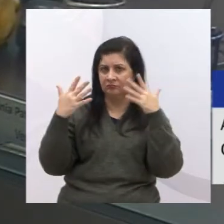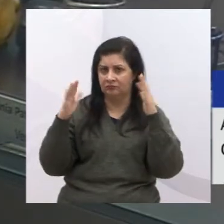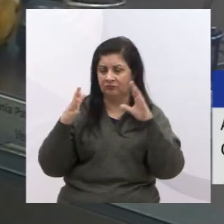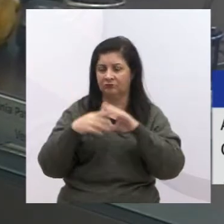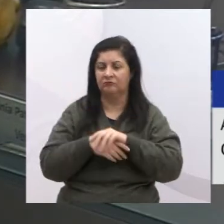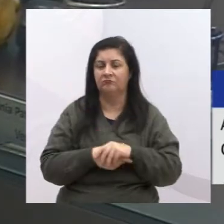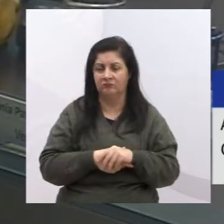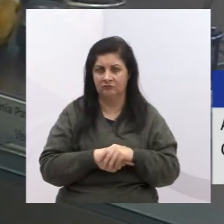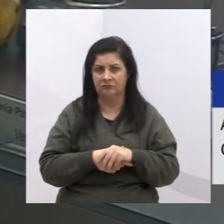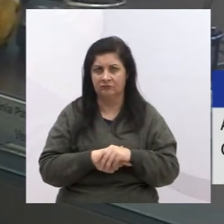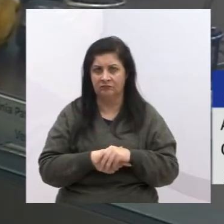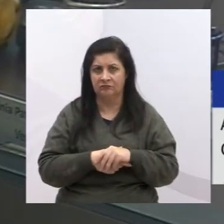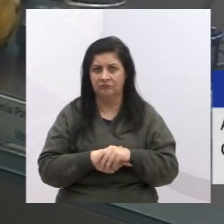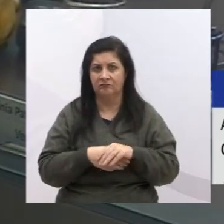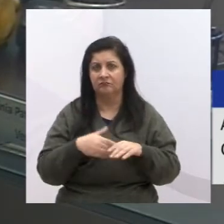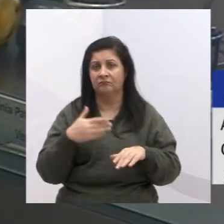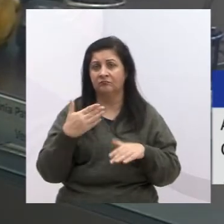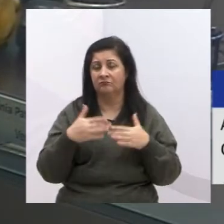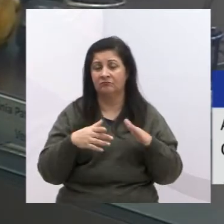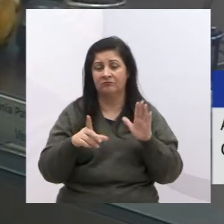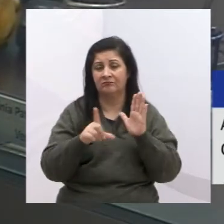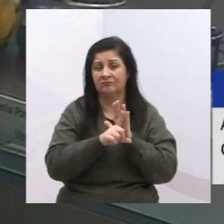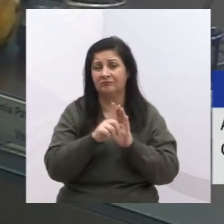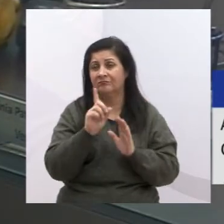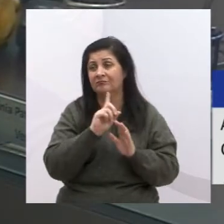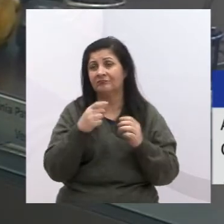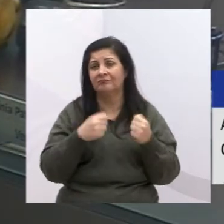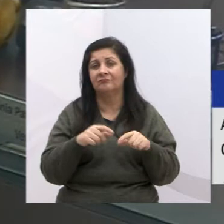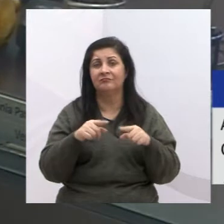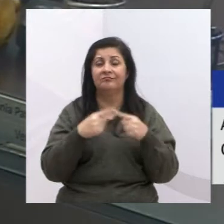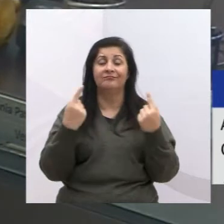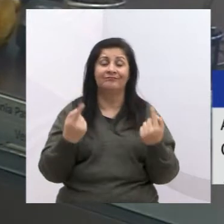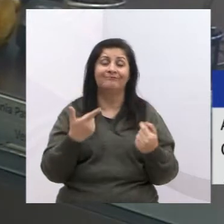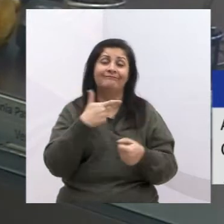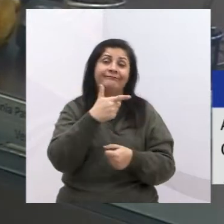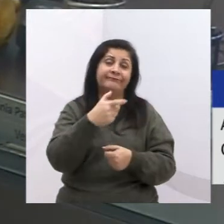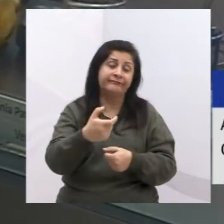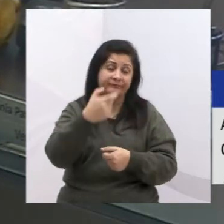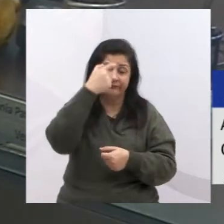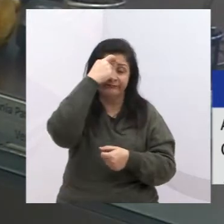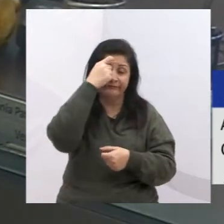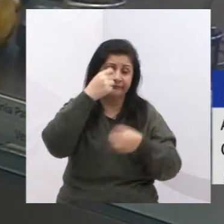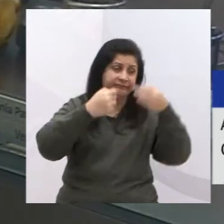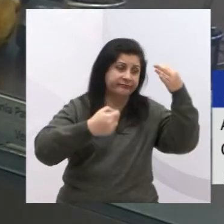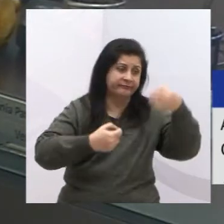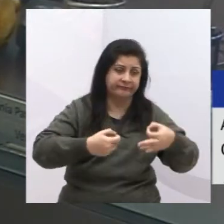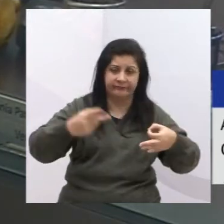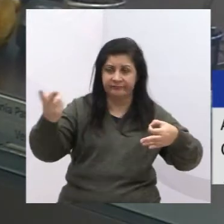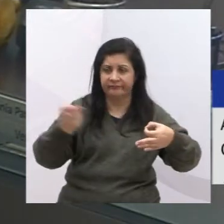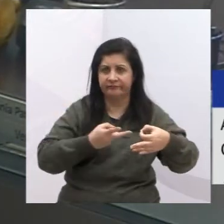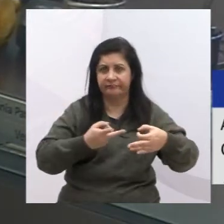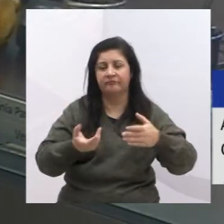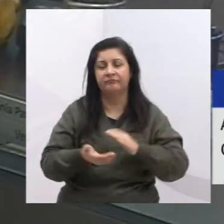falo, infelizmente, as leis nem precisariam existir se os seres humanos tivessem consciência do que é certo e do que é errado. Parabéns pelo